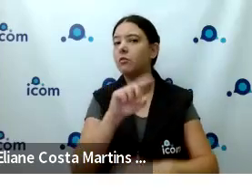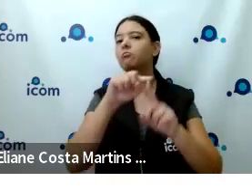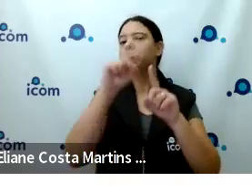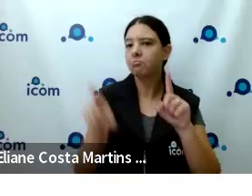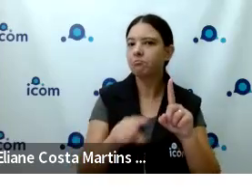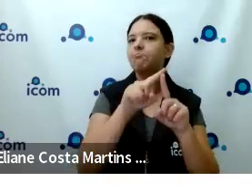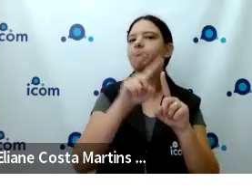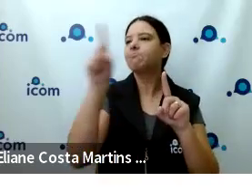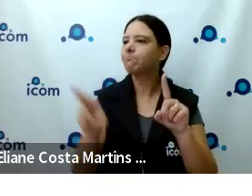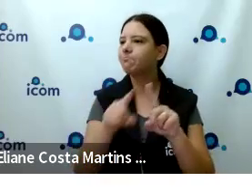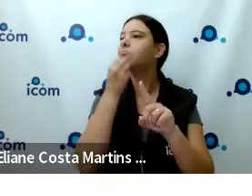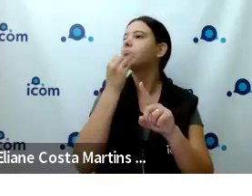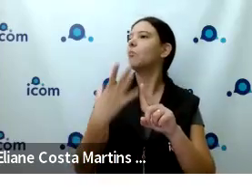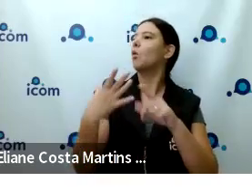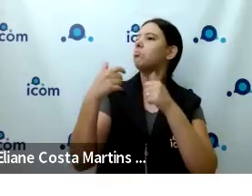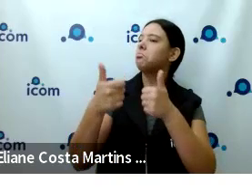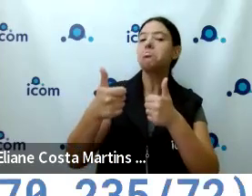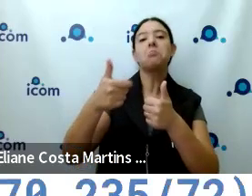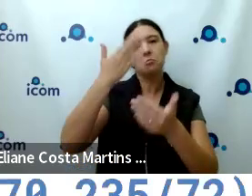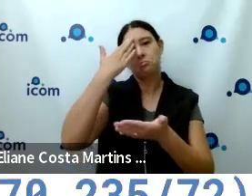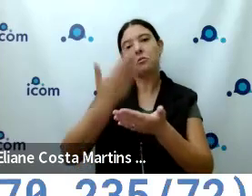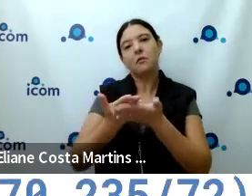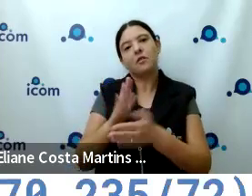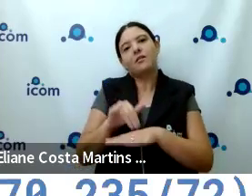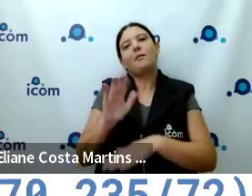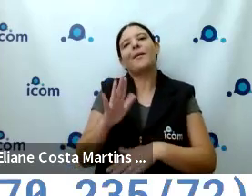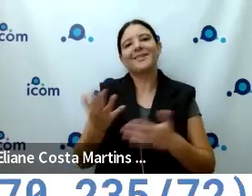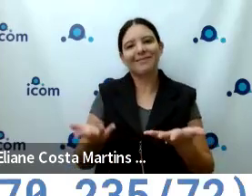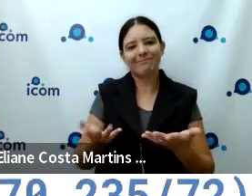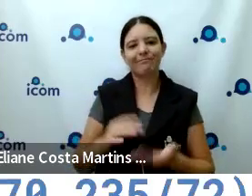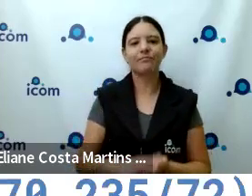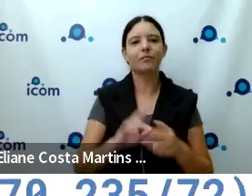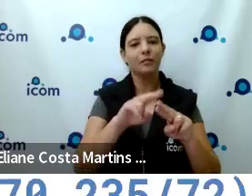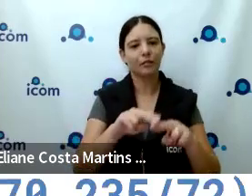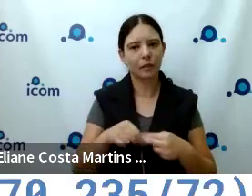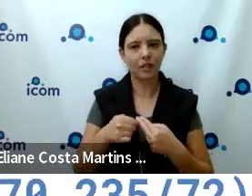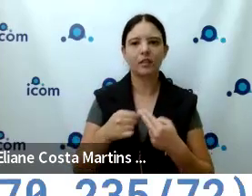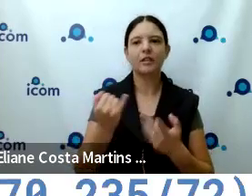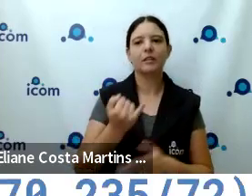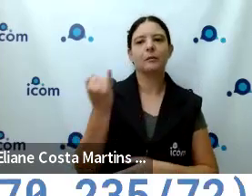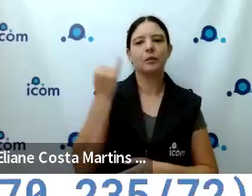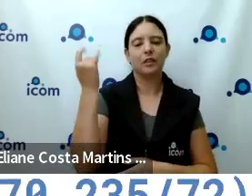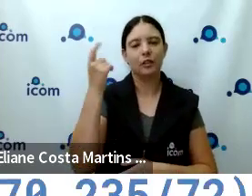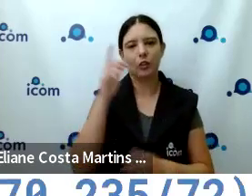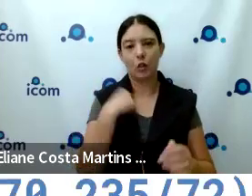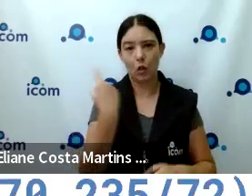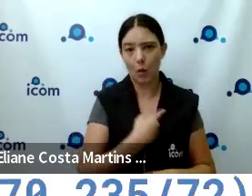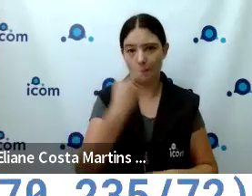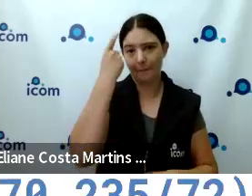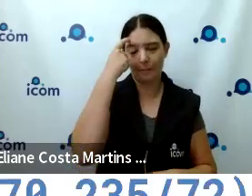mais confiança e mais efetividade. Então, essa é a relevância, de pensarmos o processo